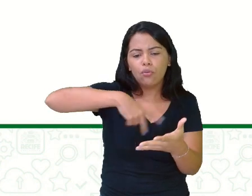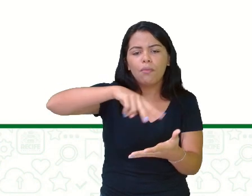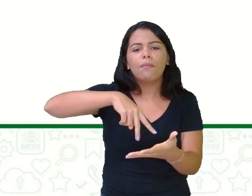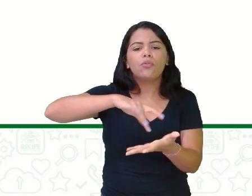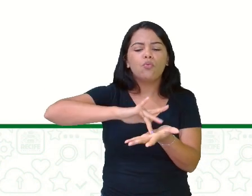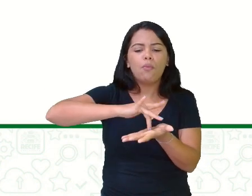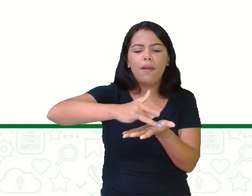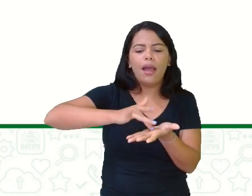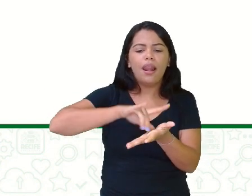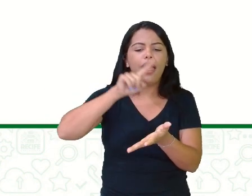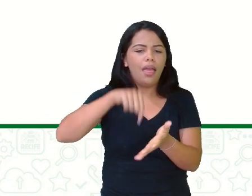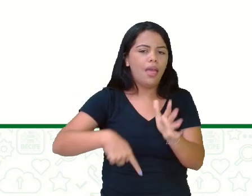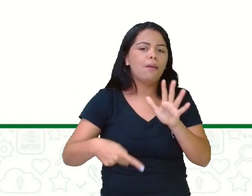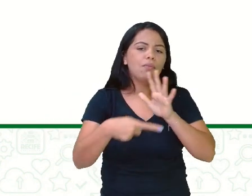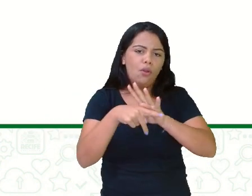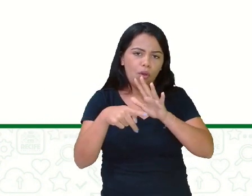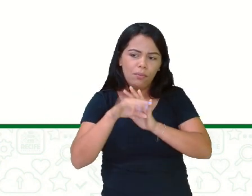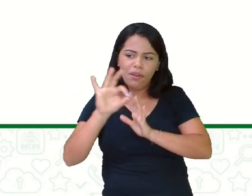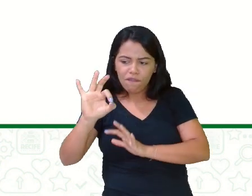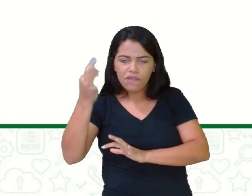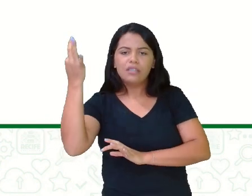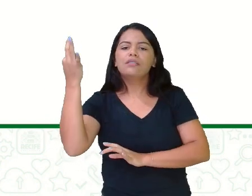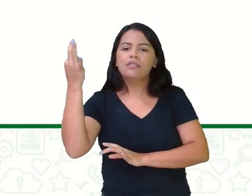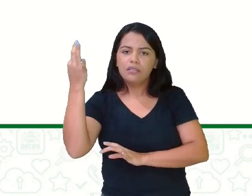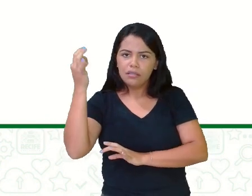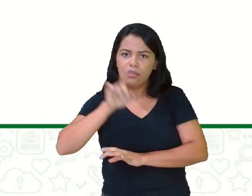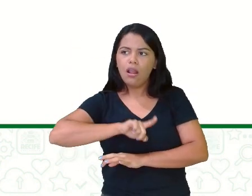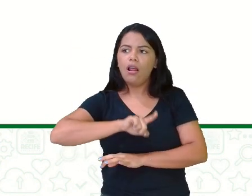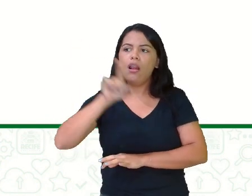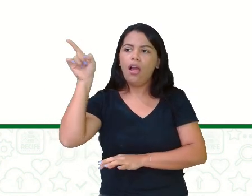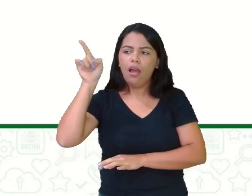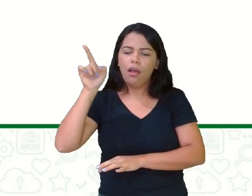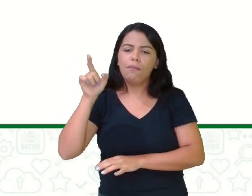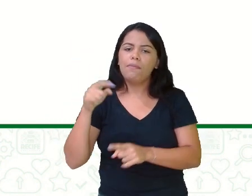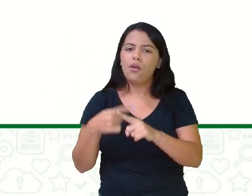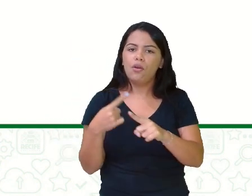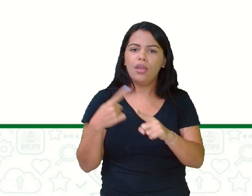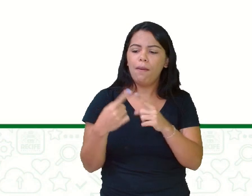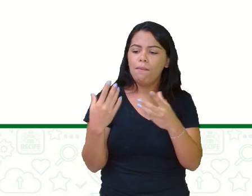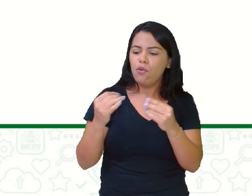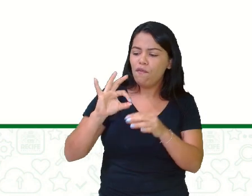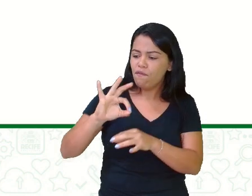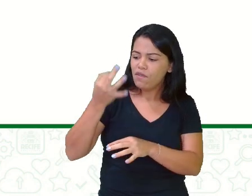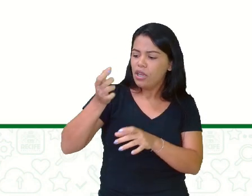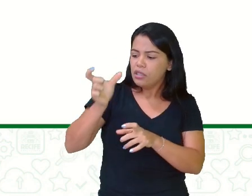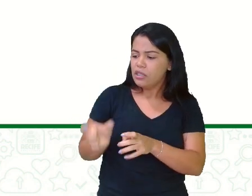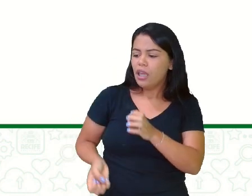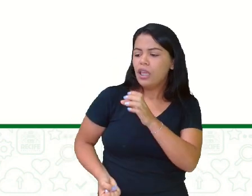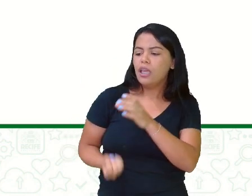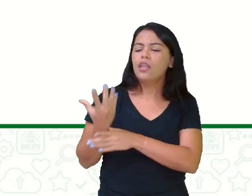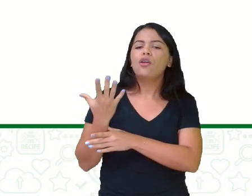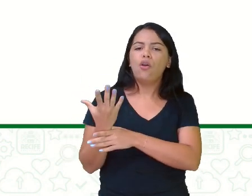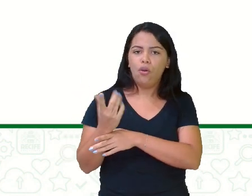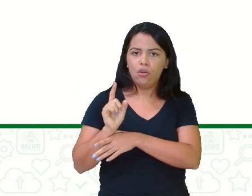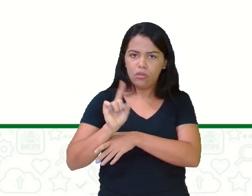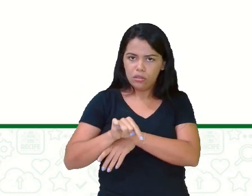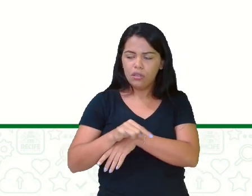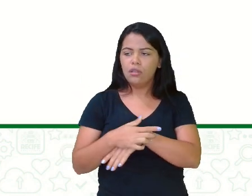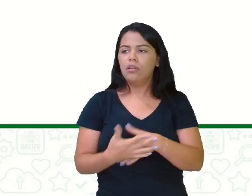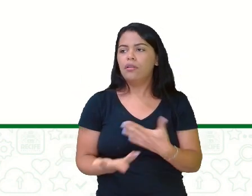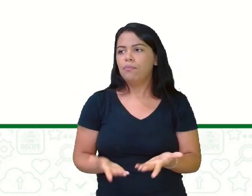que foram criados por franceses lá atrás. Olha essa pintura,